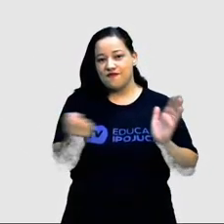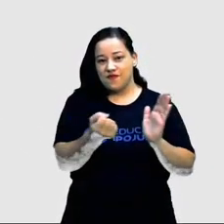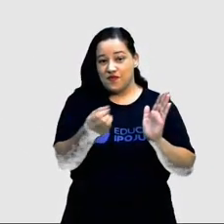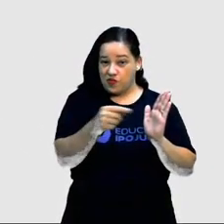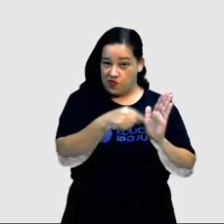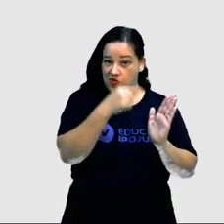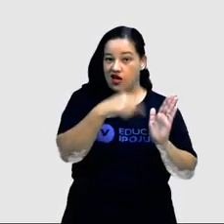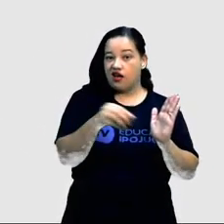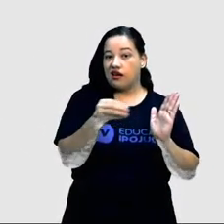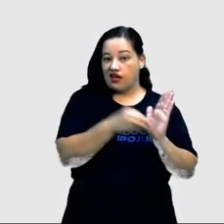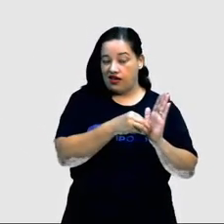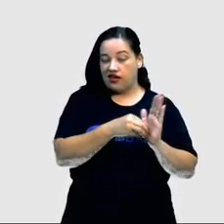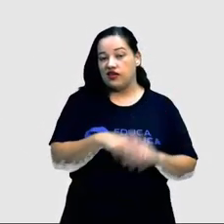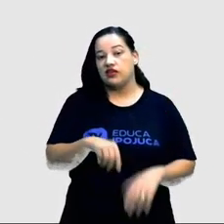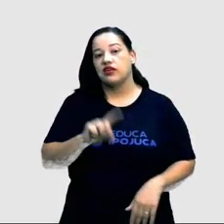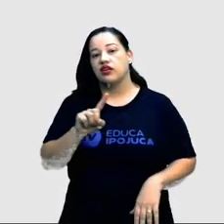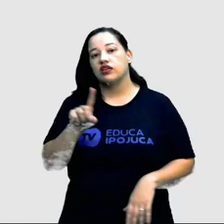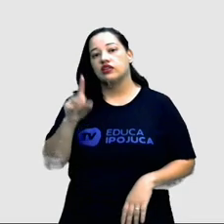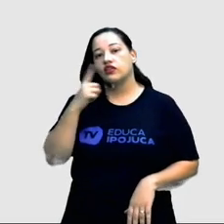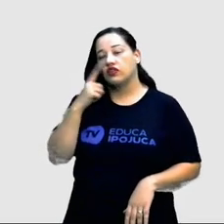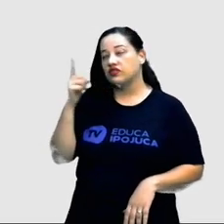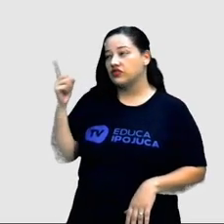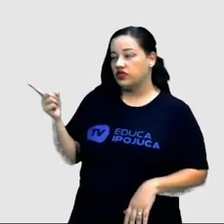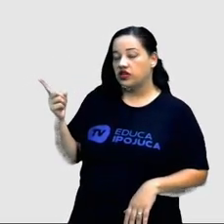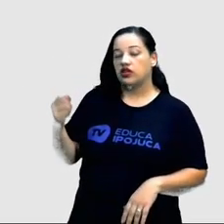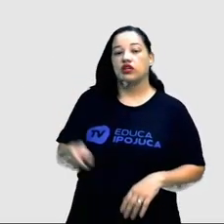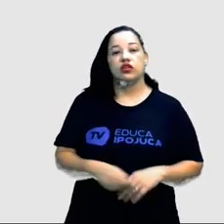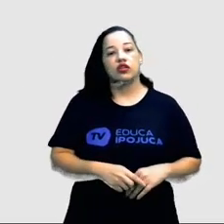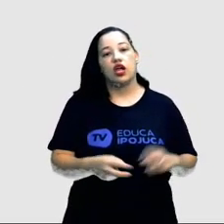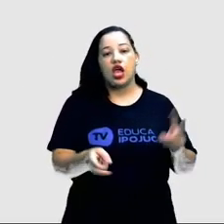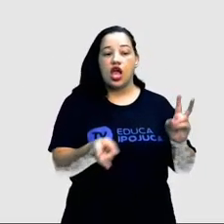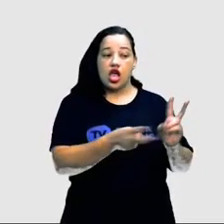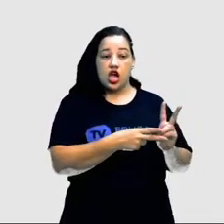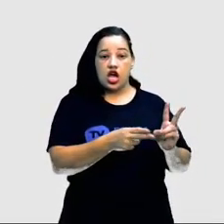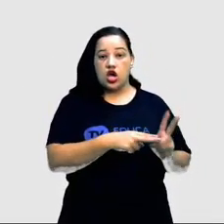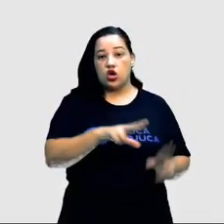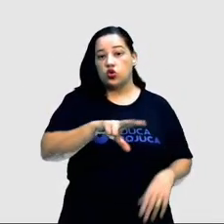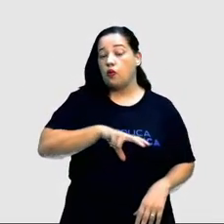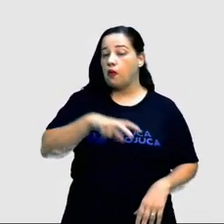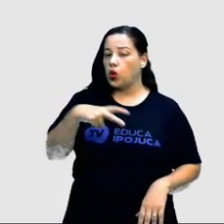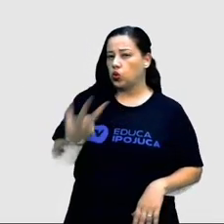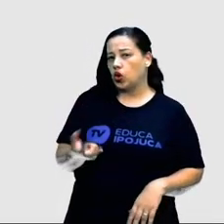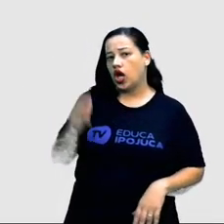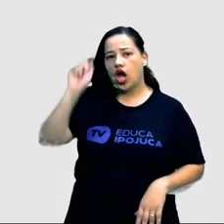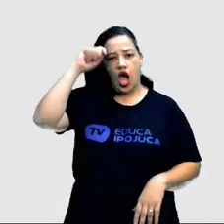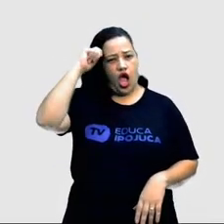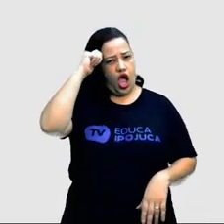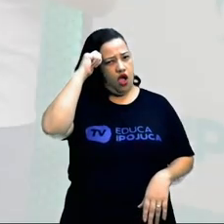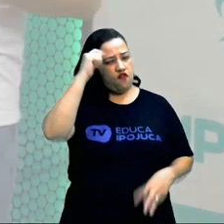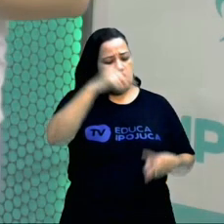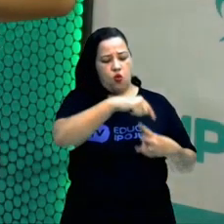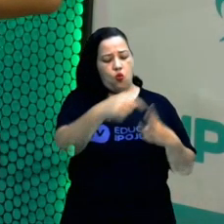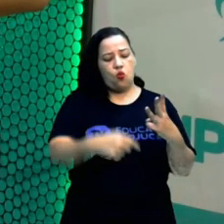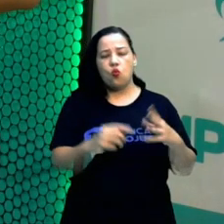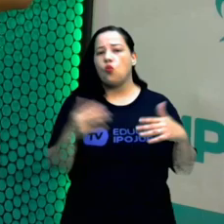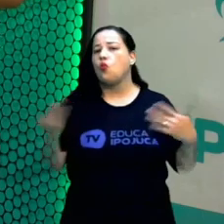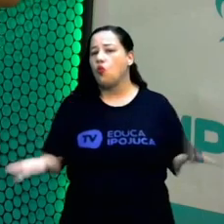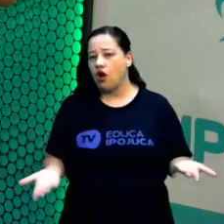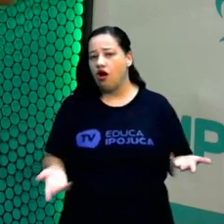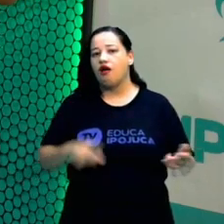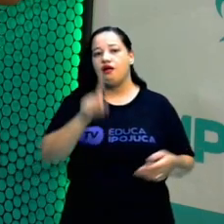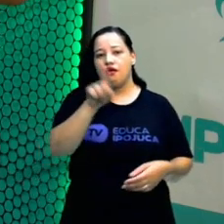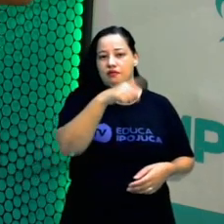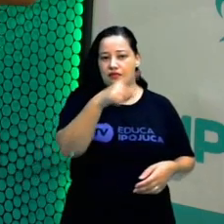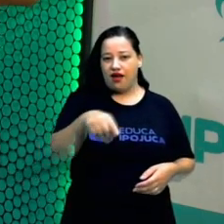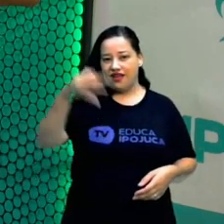uma dança de matriz indígena, de matriz portuguesa ou de matriz africana. Marque com um X aí